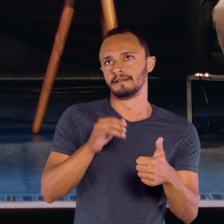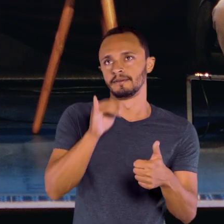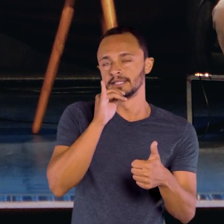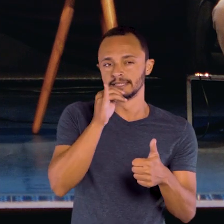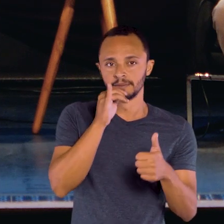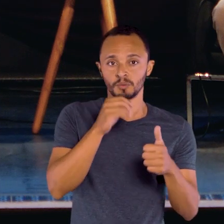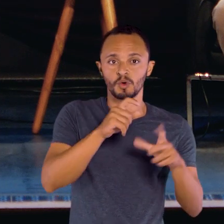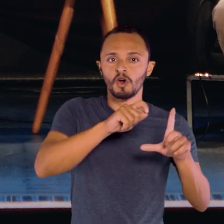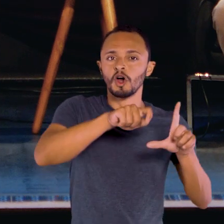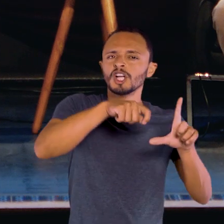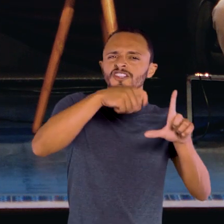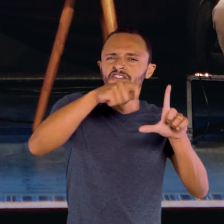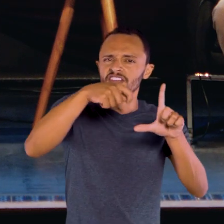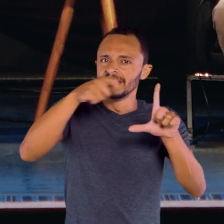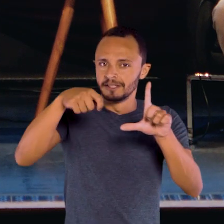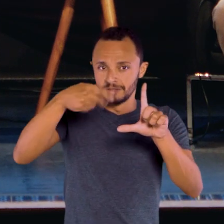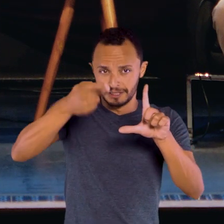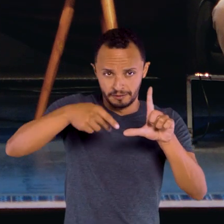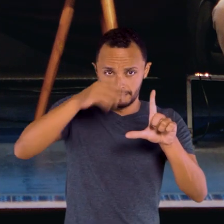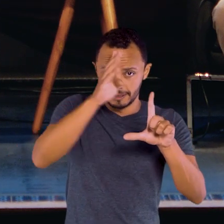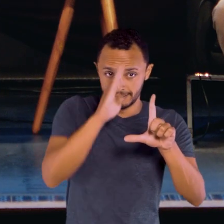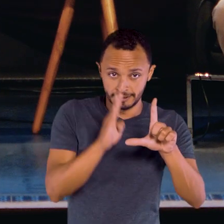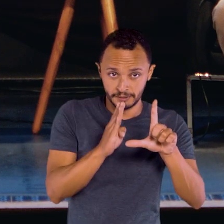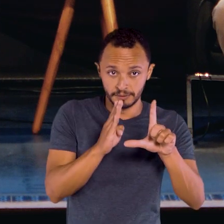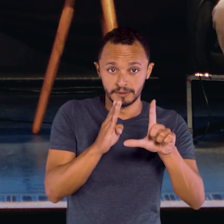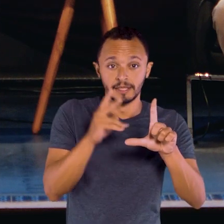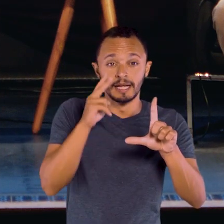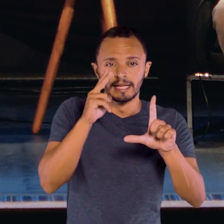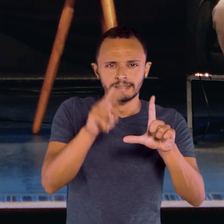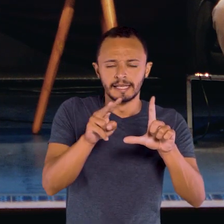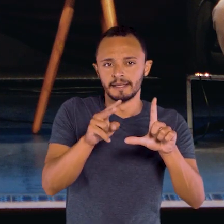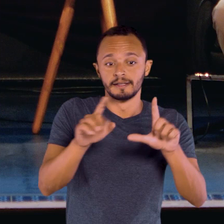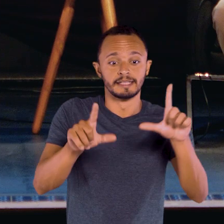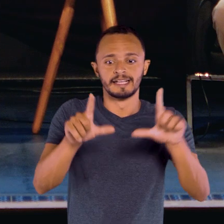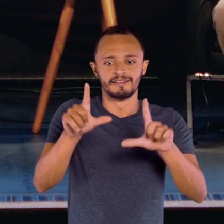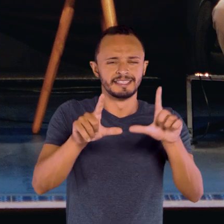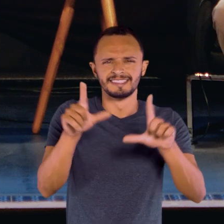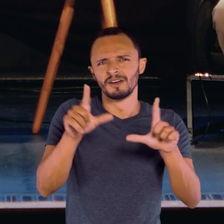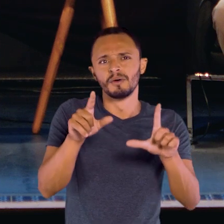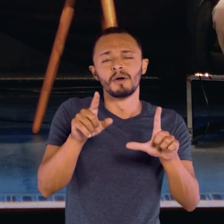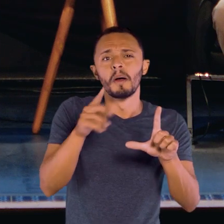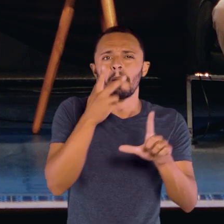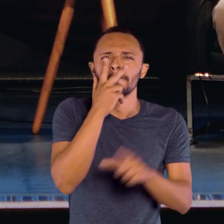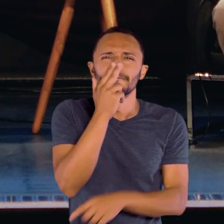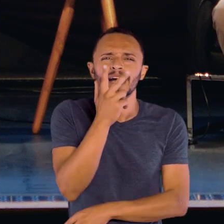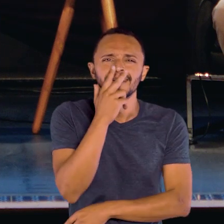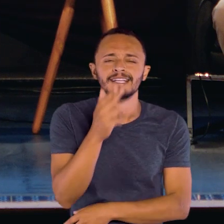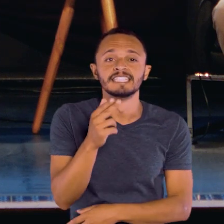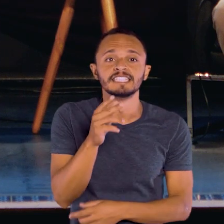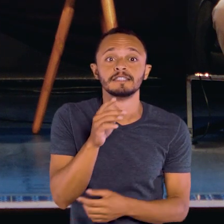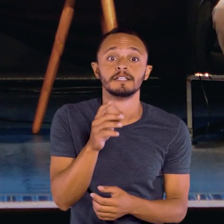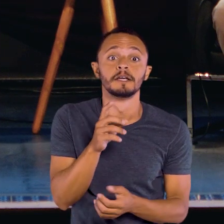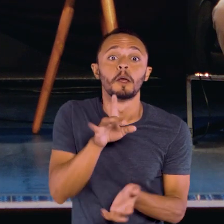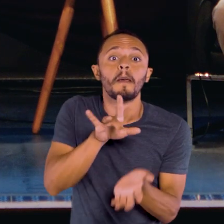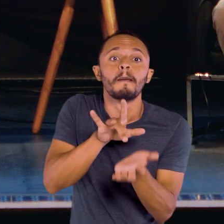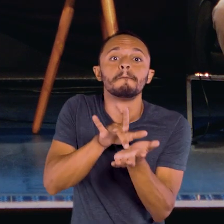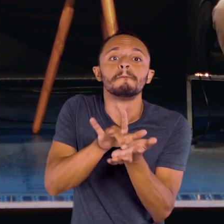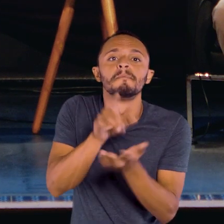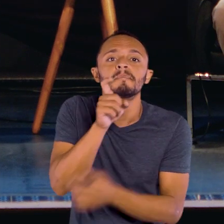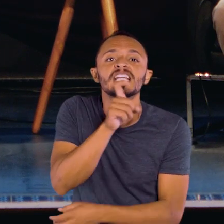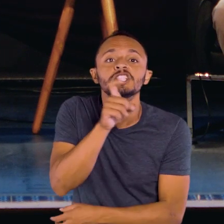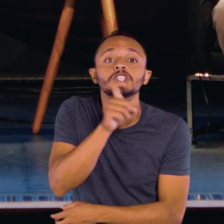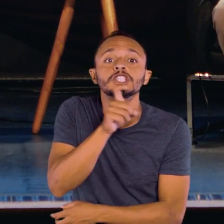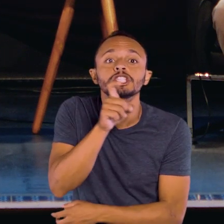audiovisual, uma visão das pessoas escravizadas totalmente real e romantizada, né? Não são